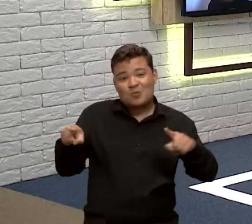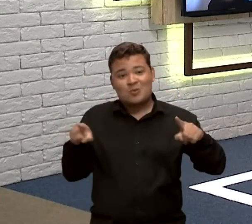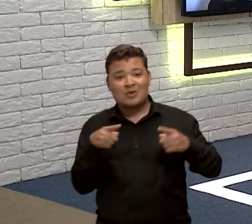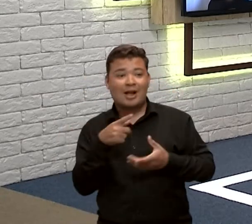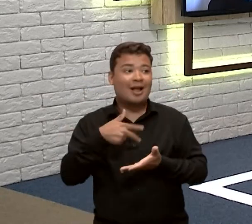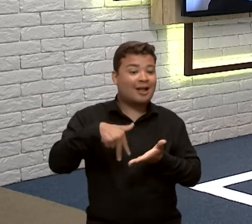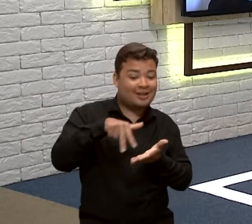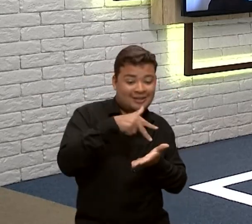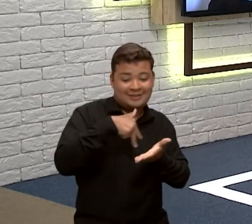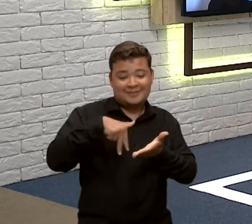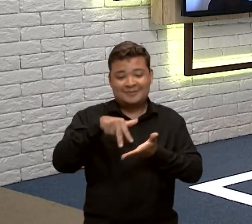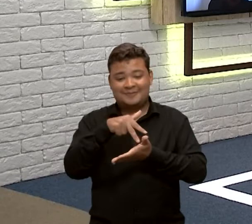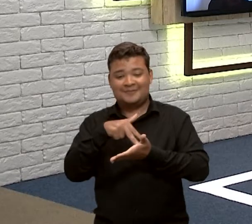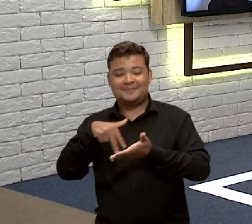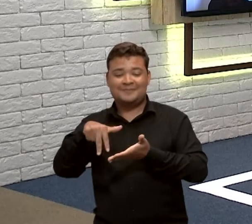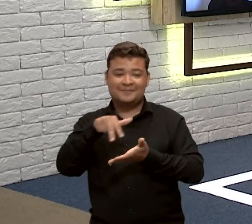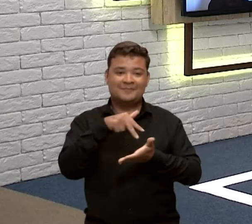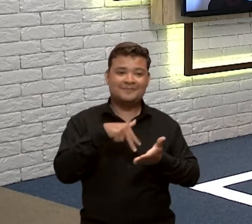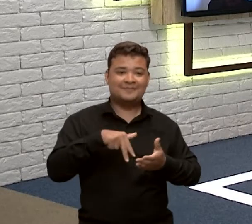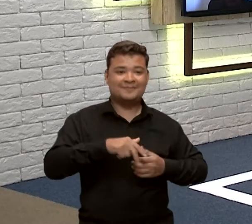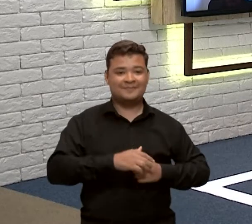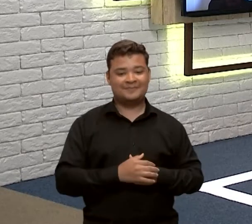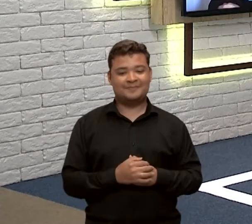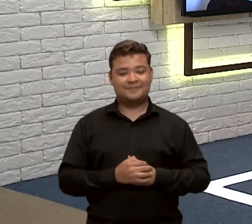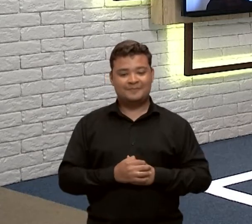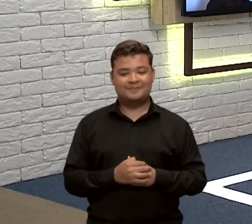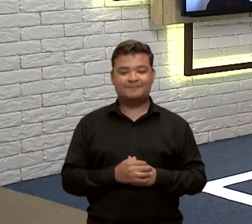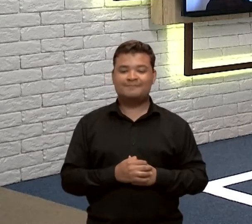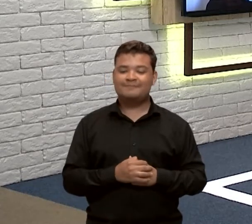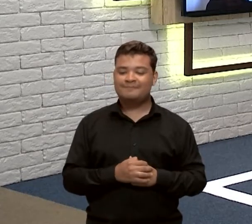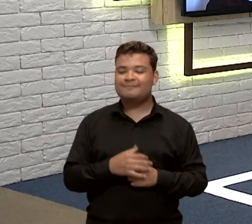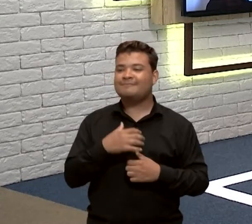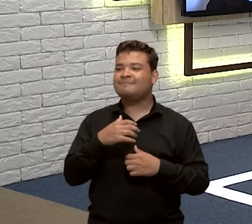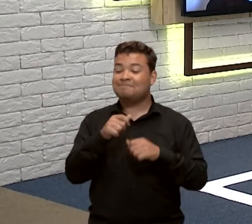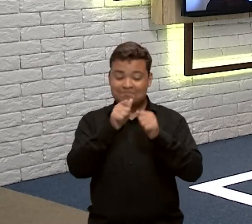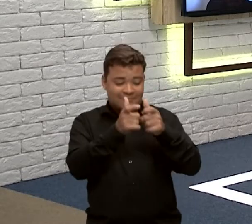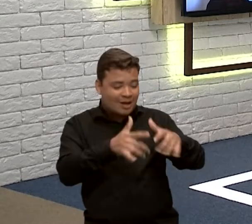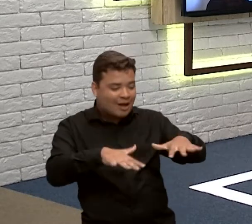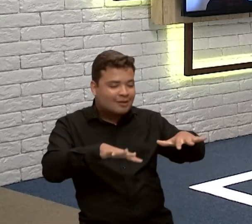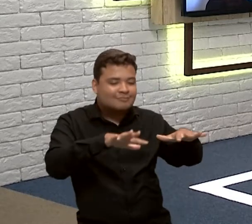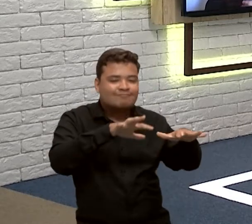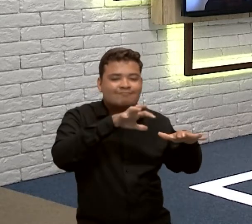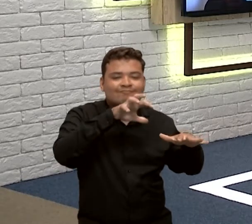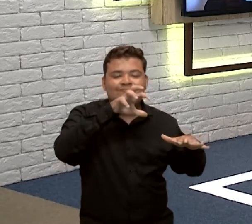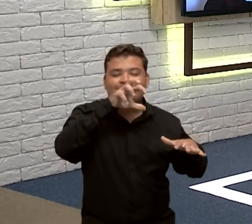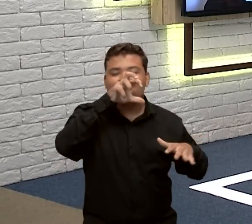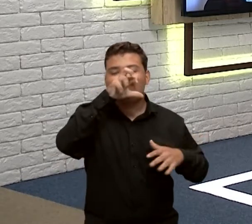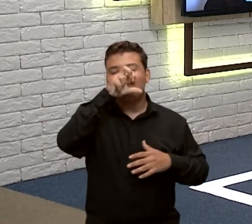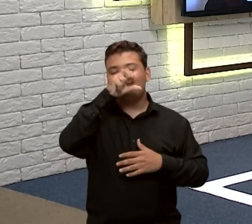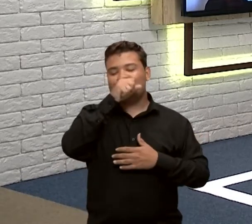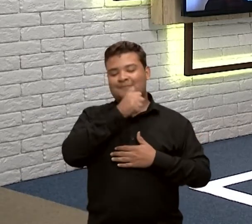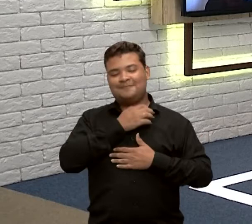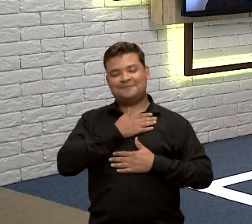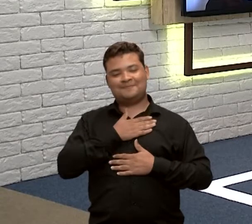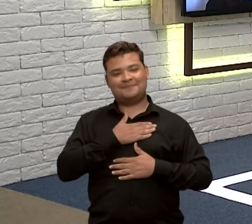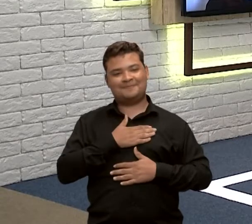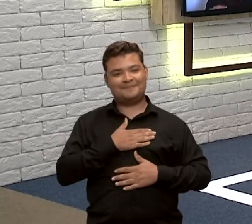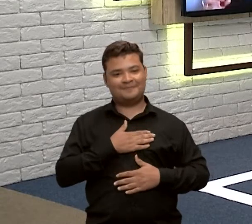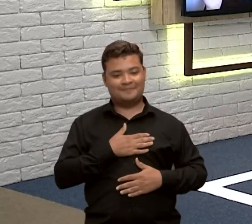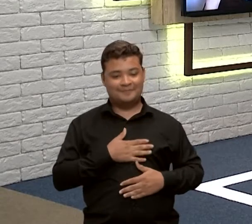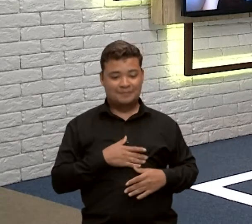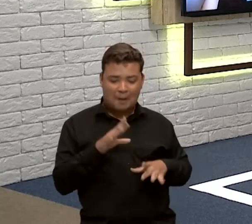ver carreira de saúva, sentir o cheiro do mar. Pisar descalça no